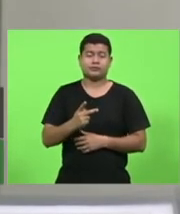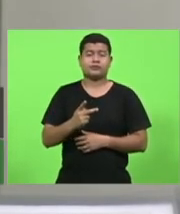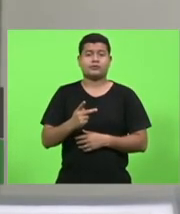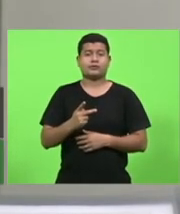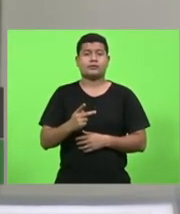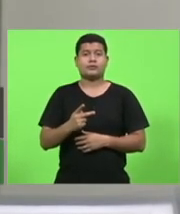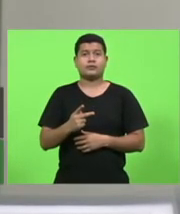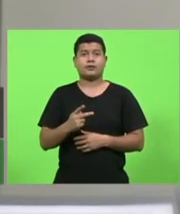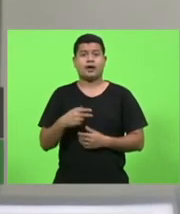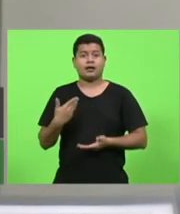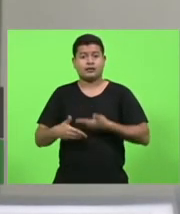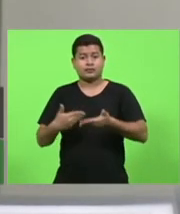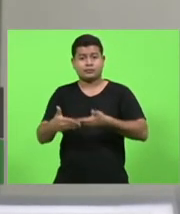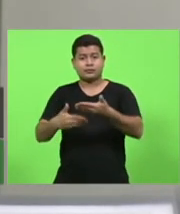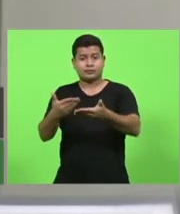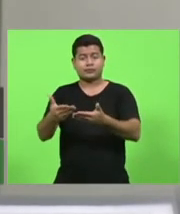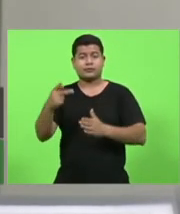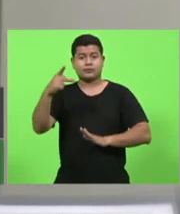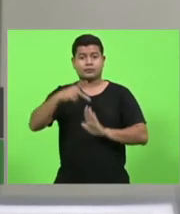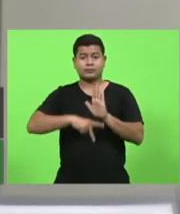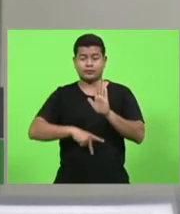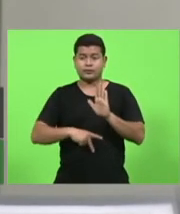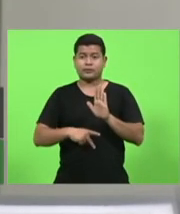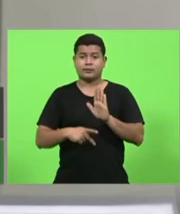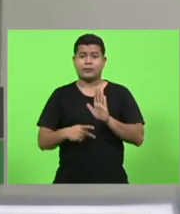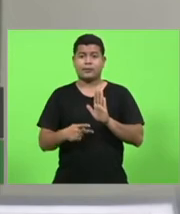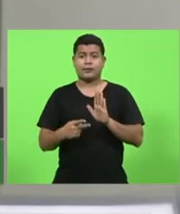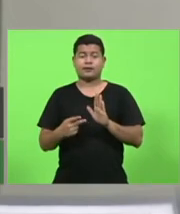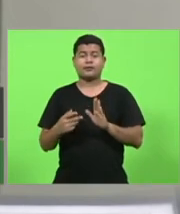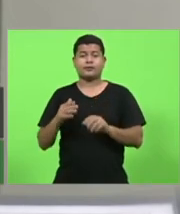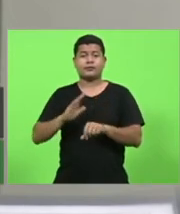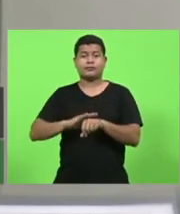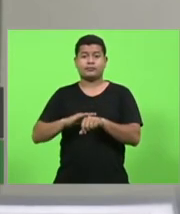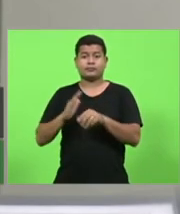na tramitação do projeto do deputado Fabiano,